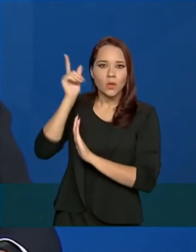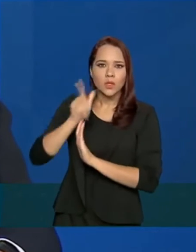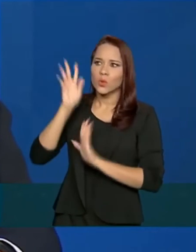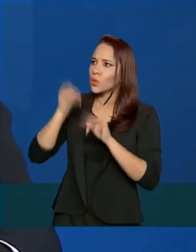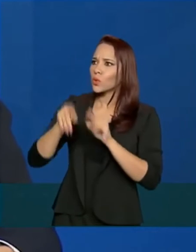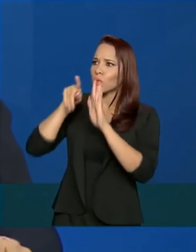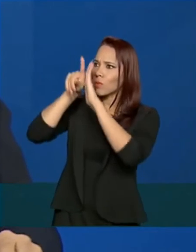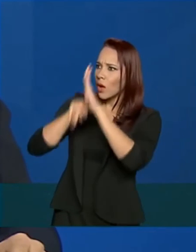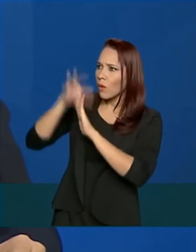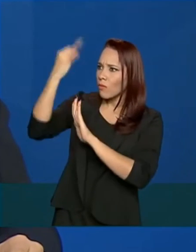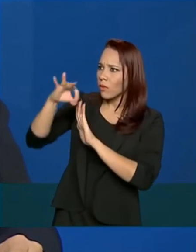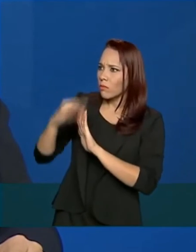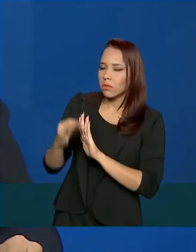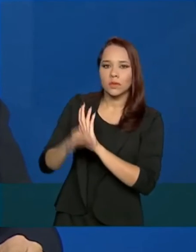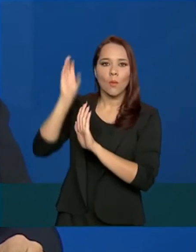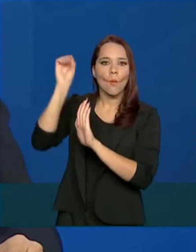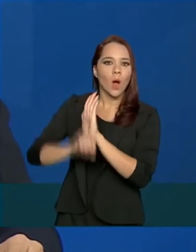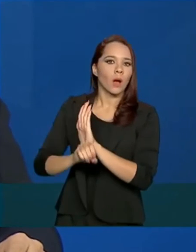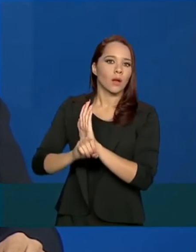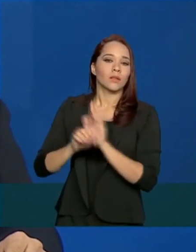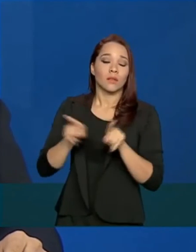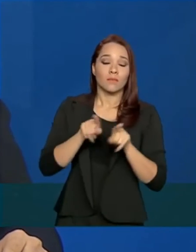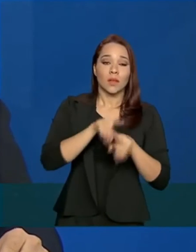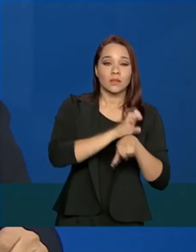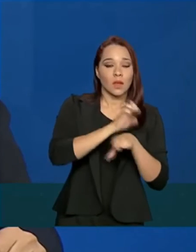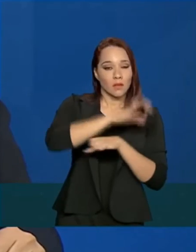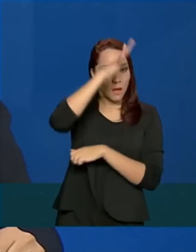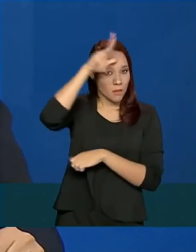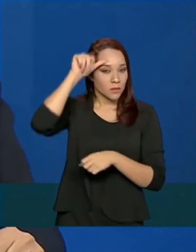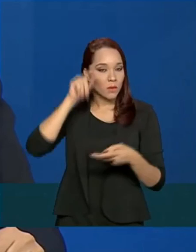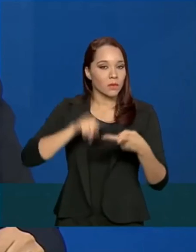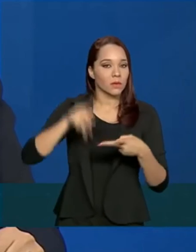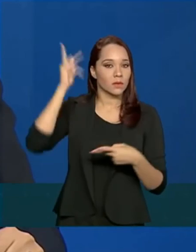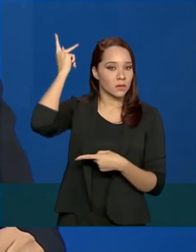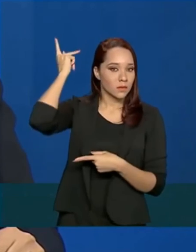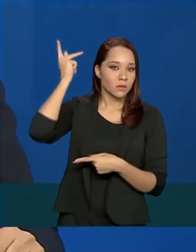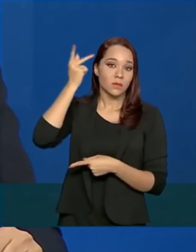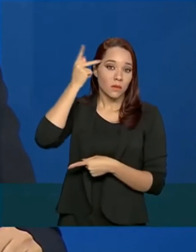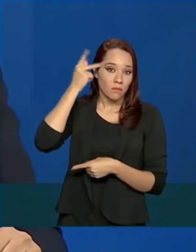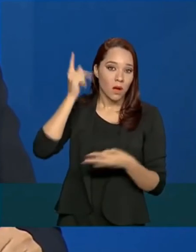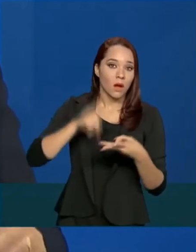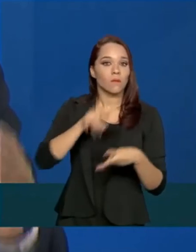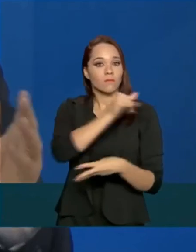reportados diariamente, além dos estados do Amazonas, Rio de Janeiro, São Paulo, e os estados